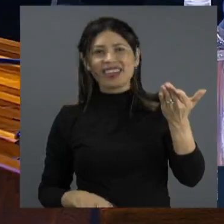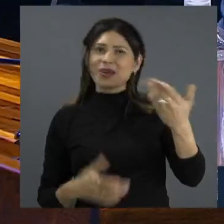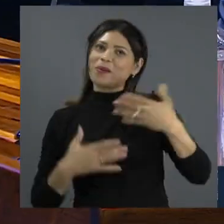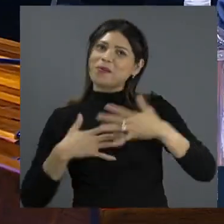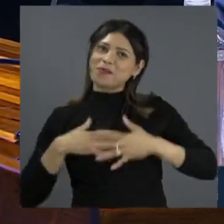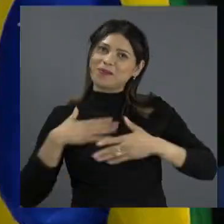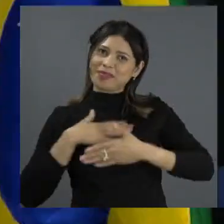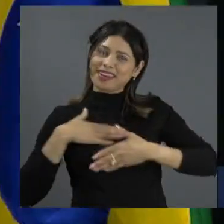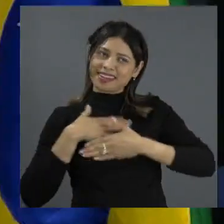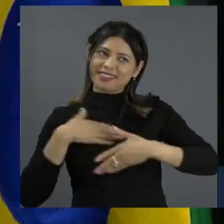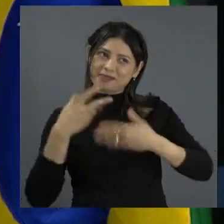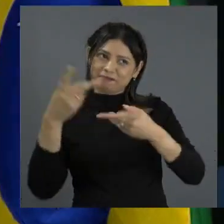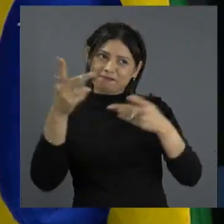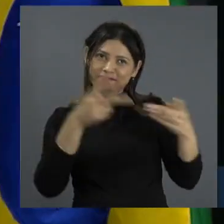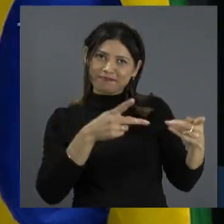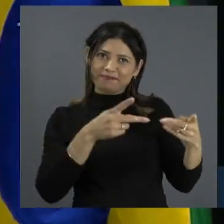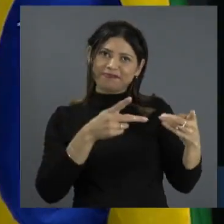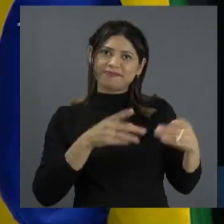novamente.